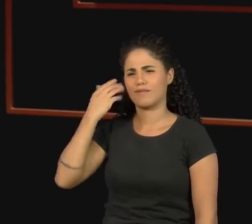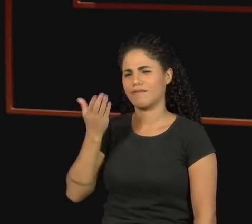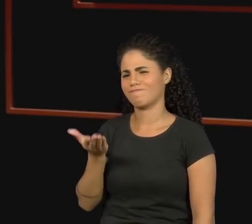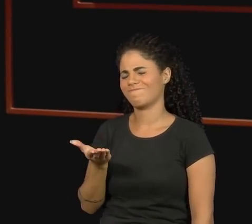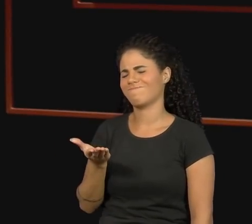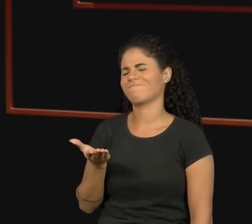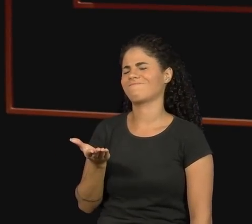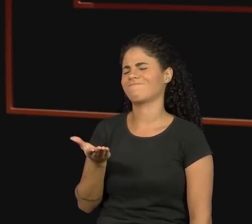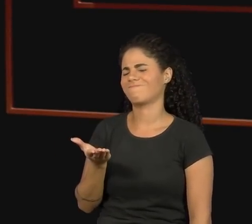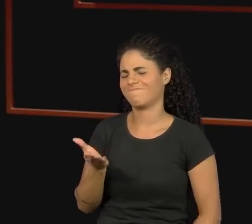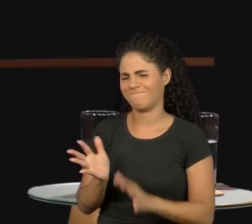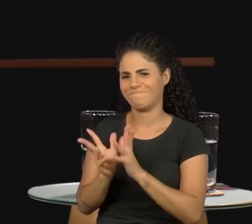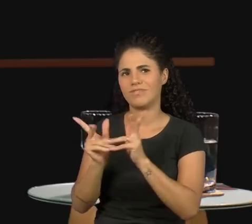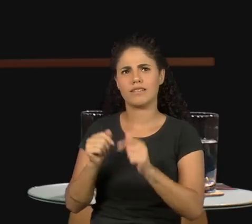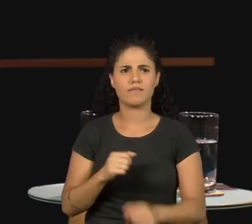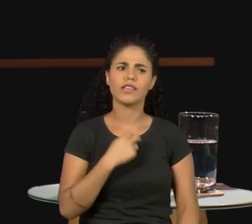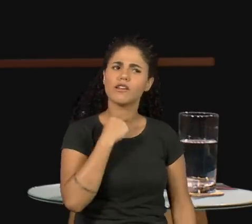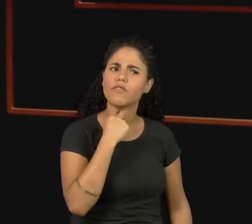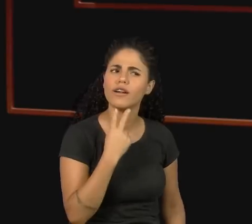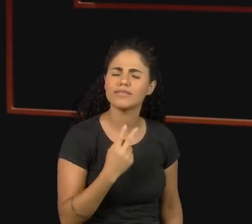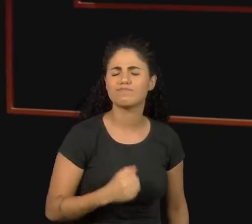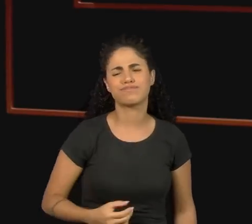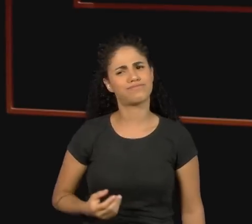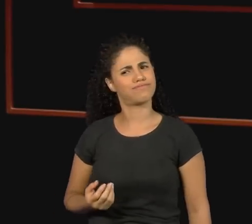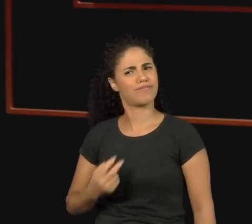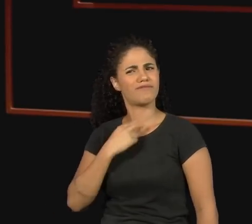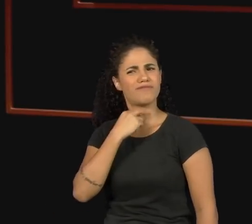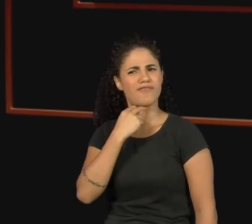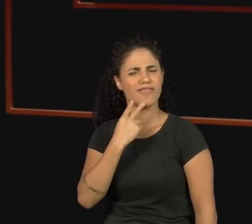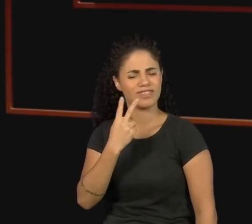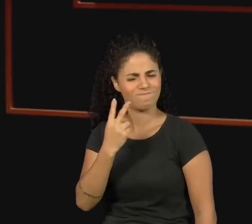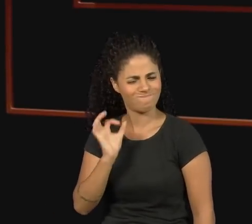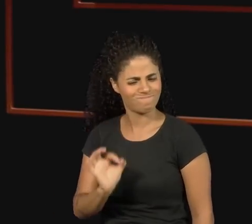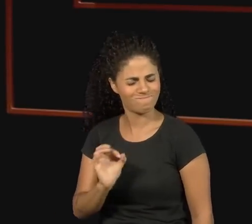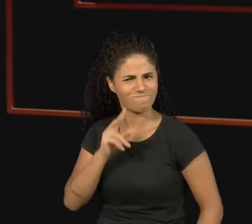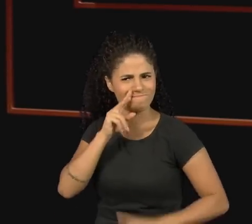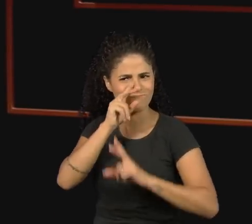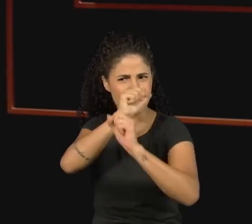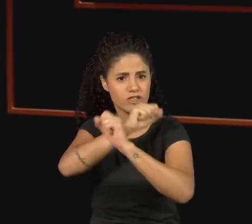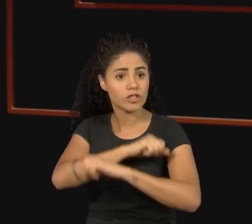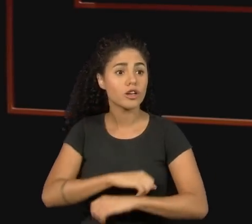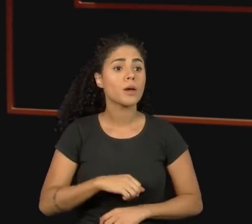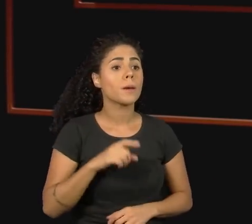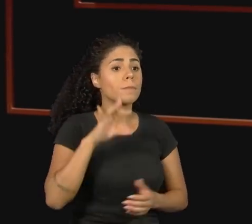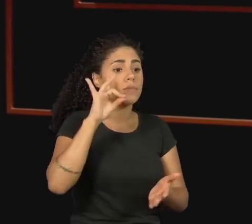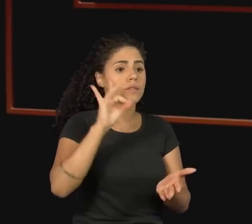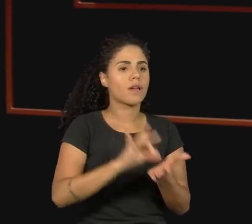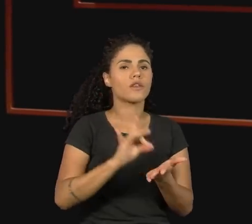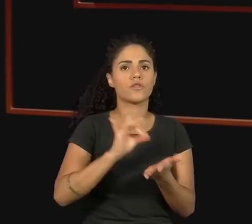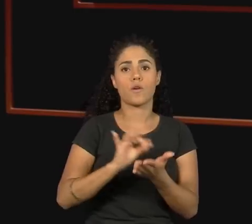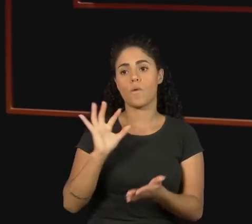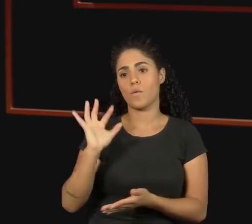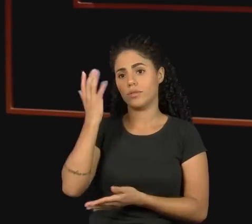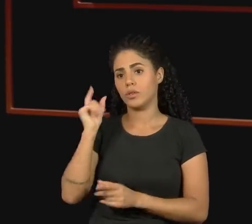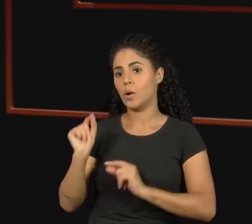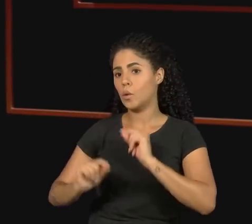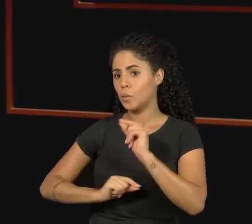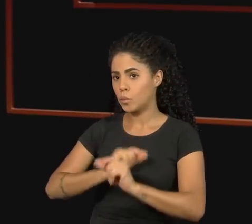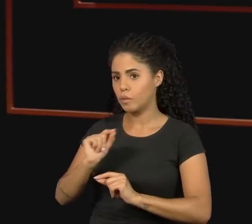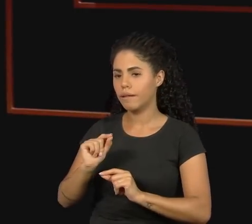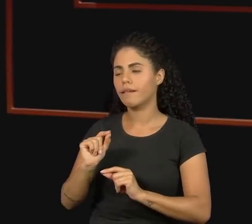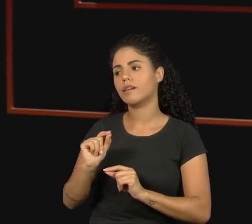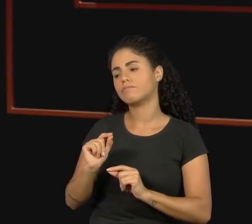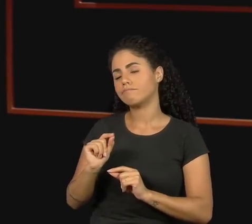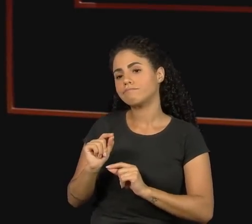céu. Que voz, né? Que voz. Ele é maravilhoso, um grande ator. Bom, isso foi um acidente de percurso,